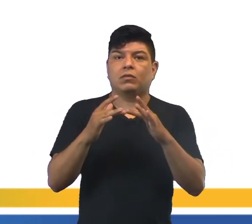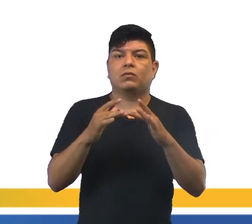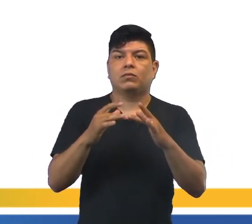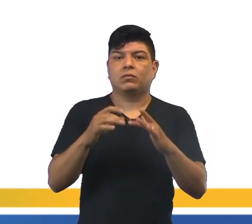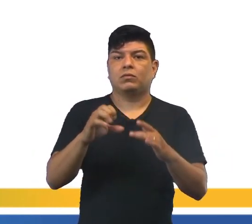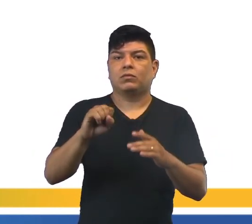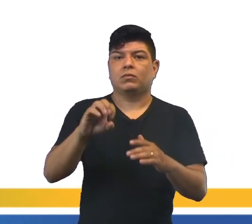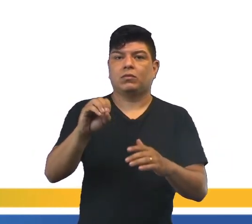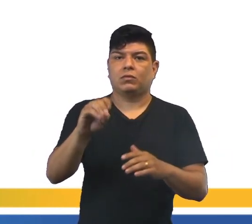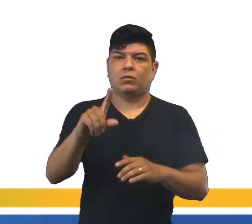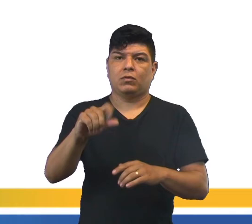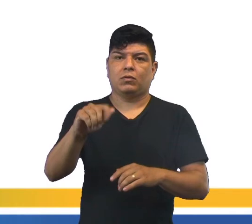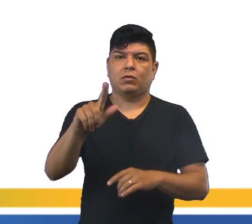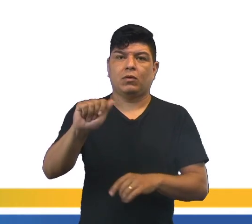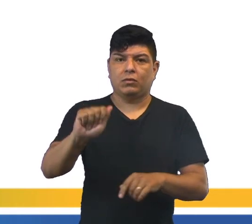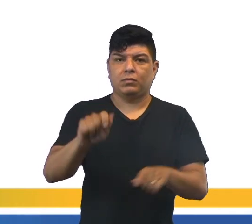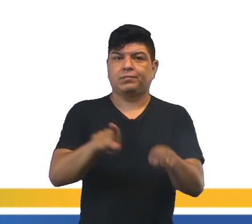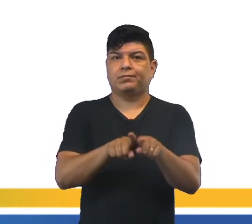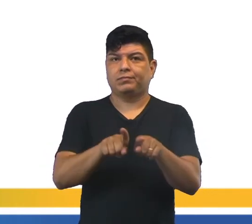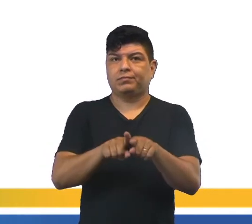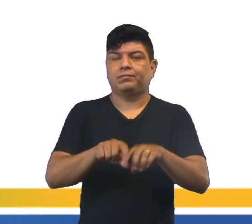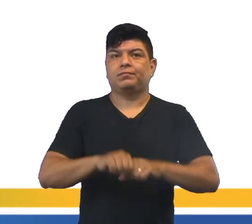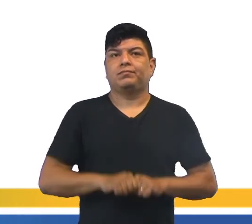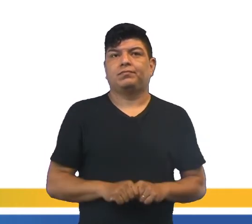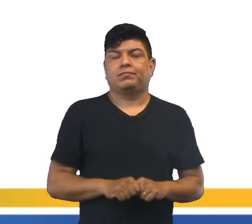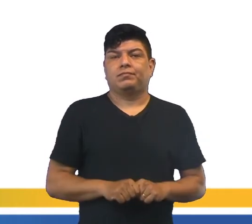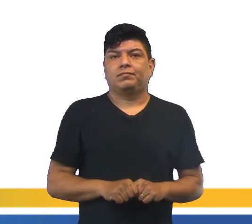né, para produzir o sabão, pessoal.